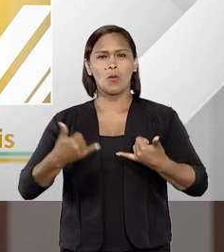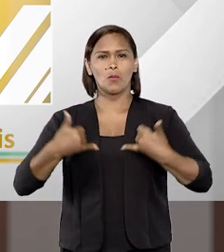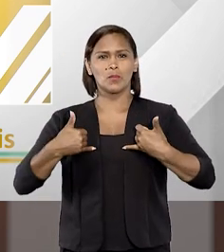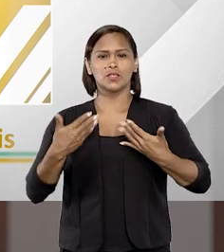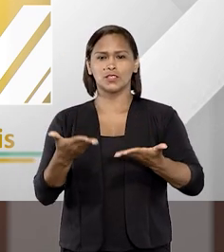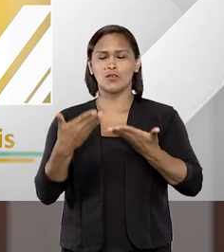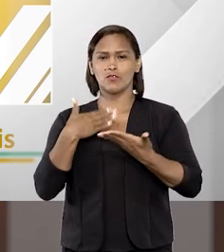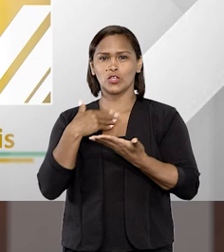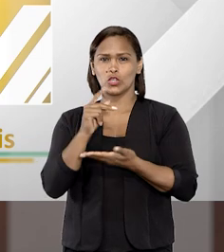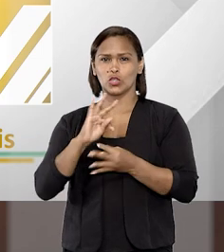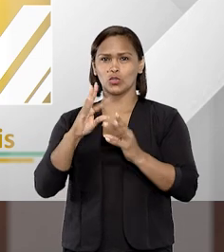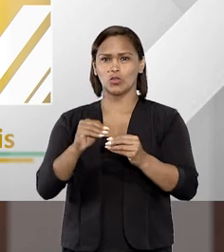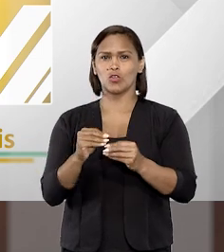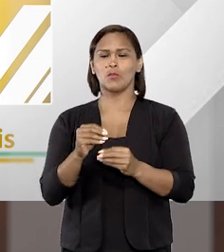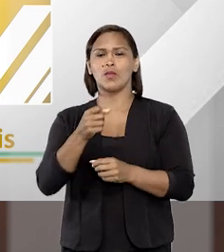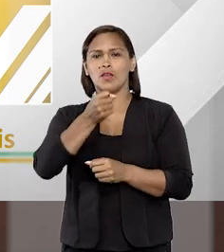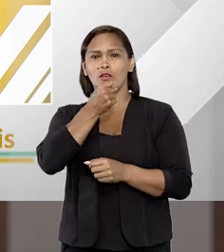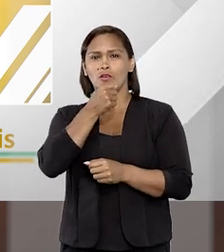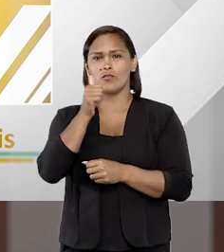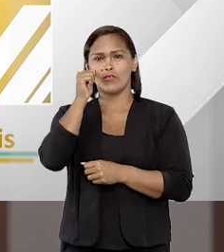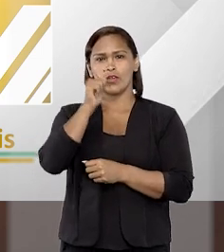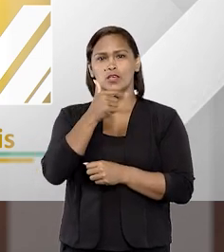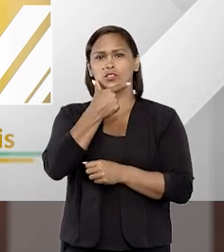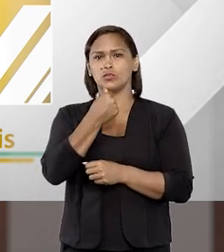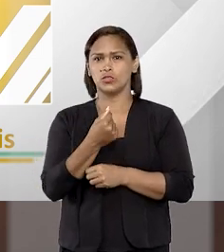Fátima Tiago